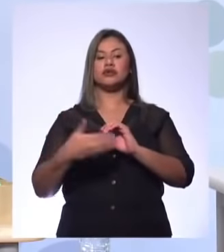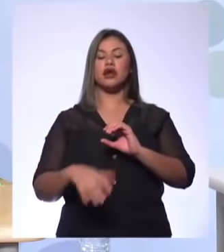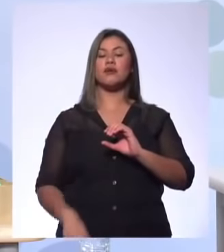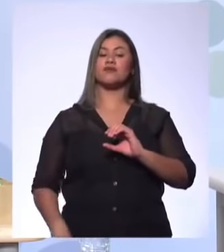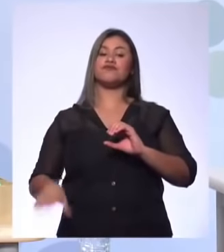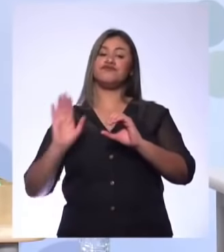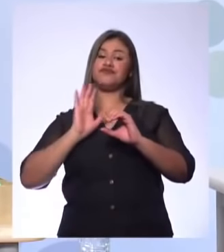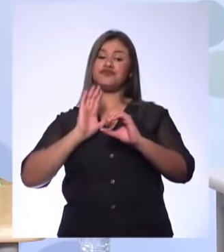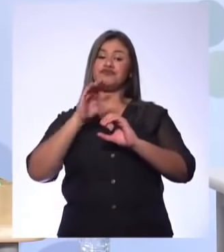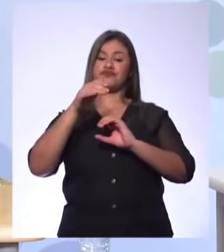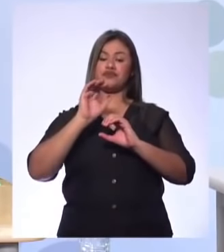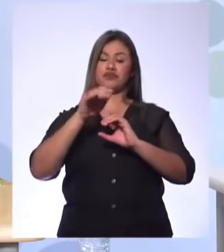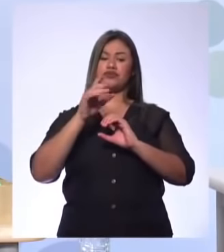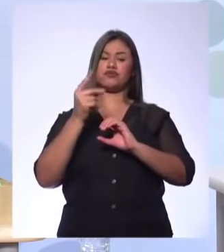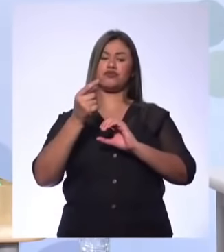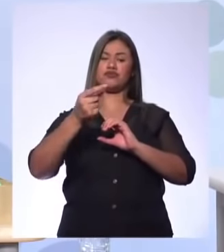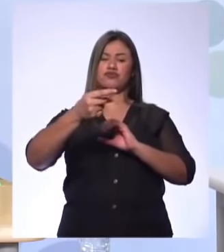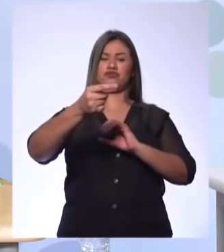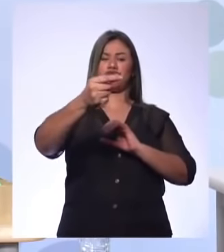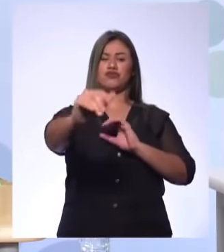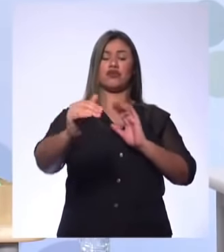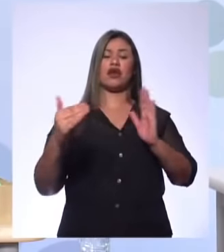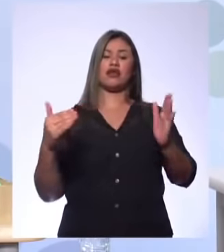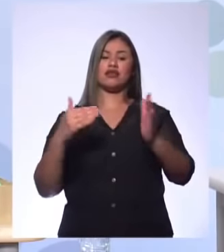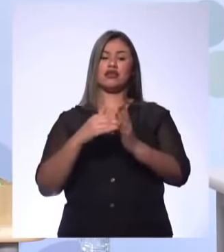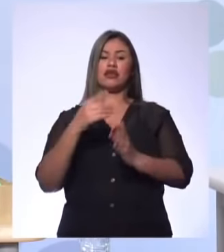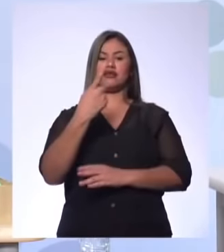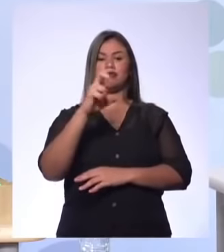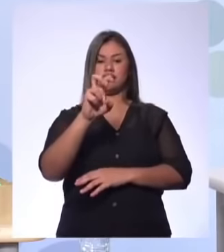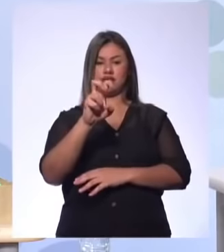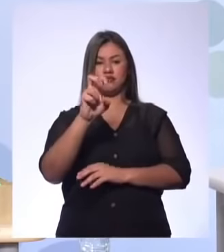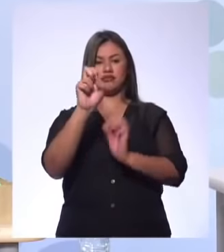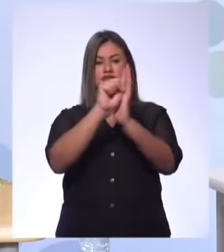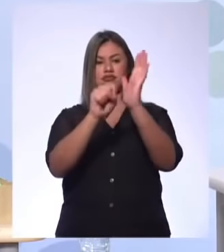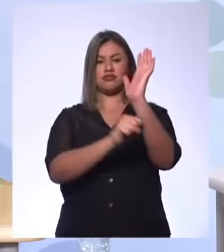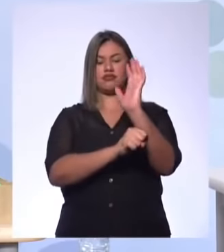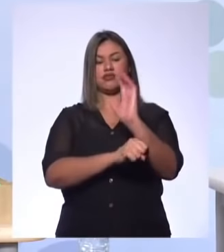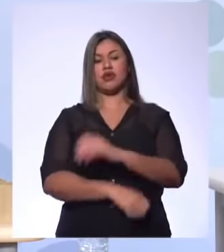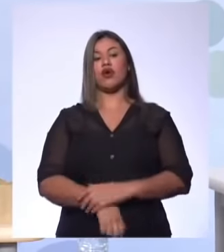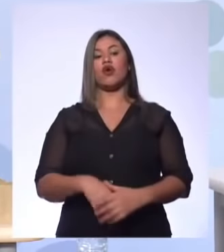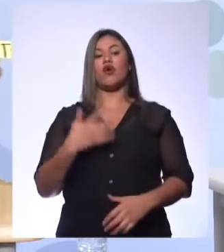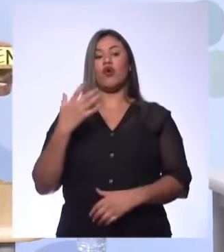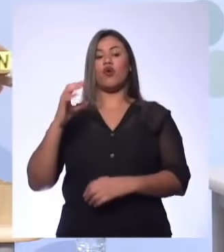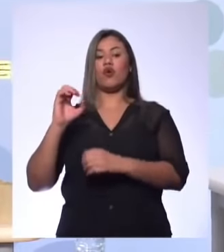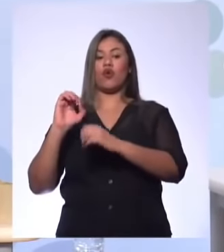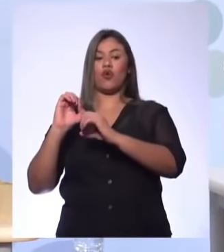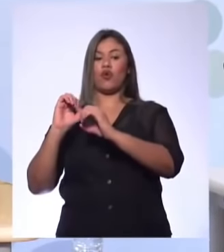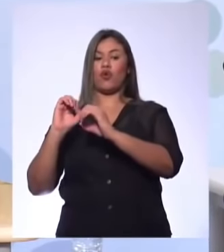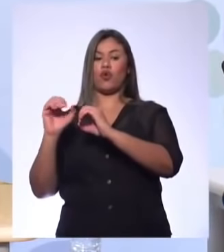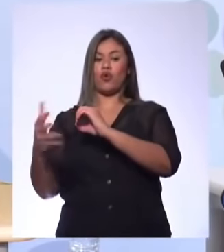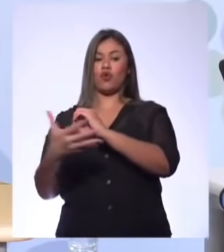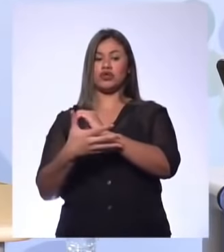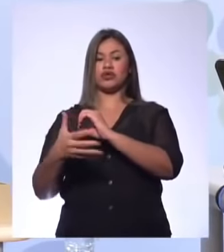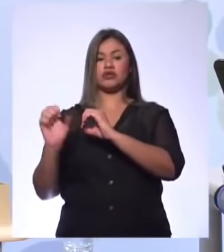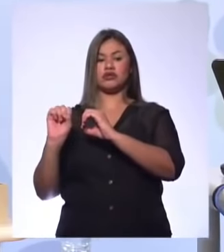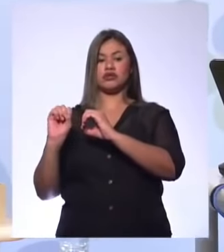até o século XV. A parte ocidental, não, foi até o século V. Ela estava